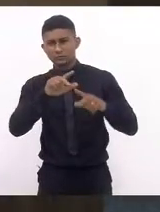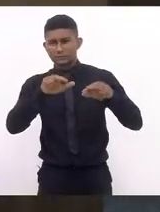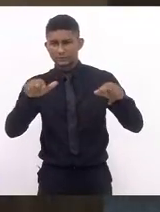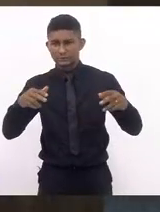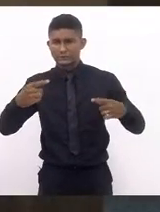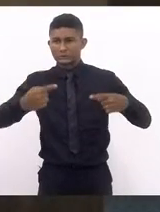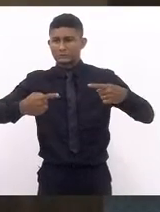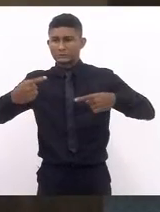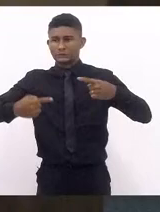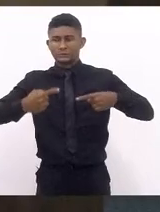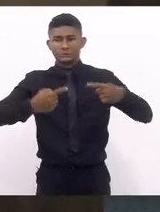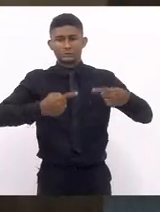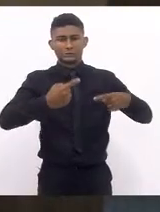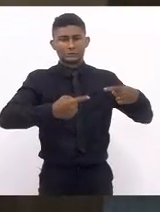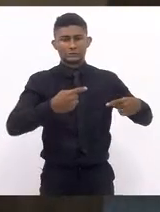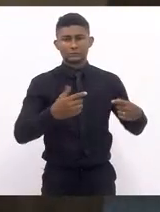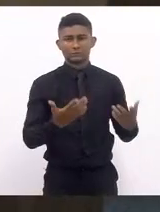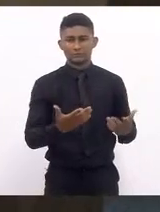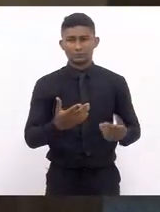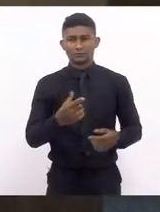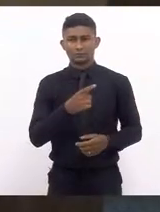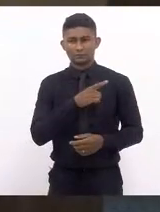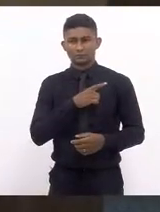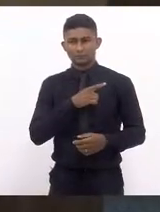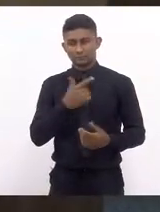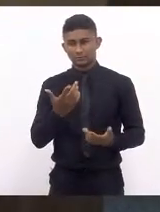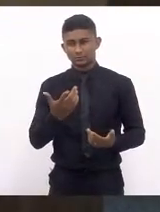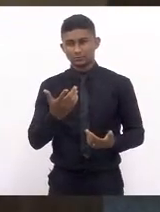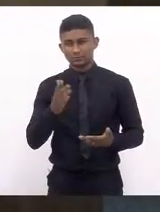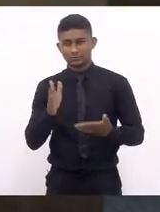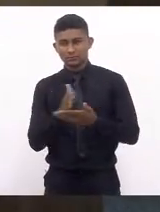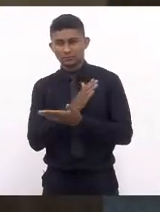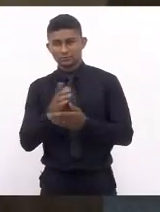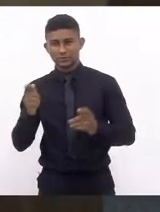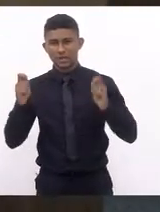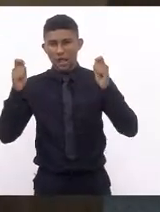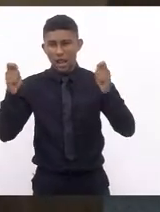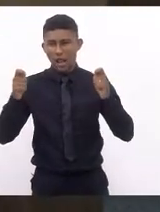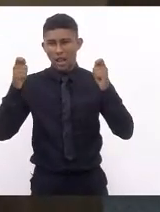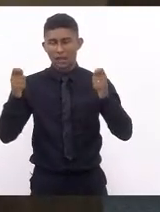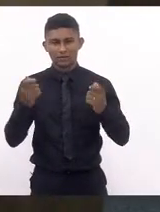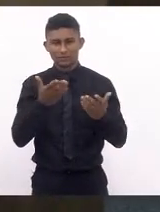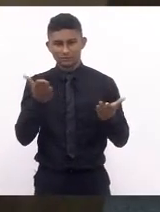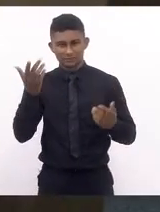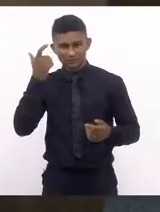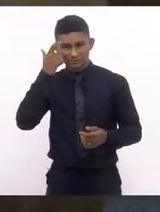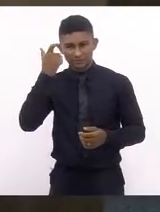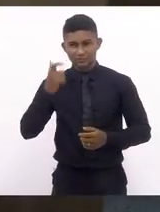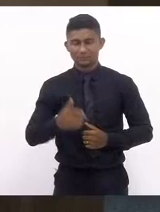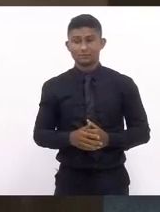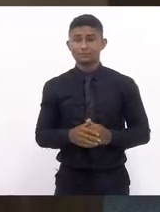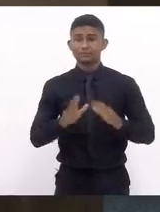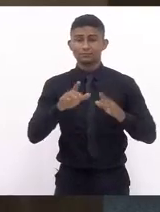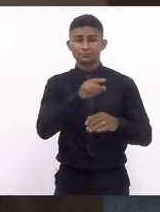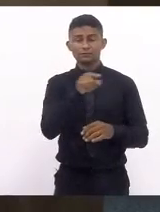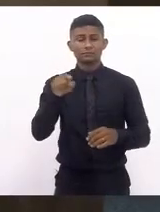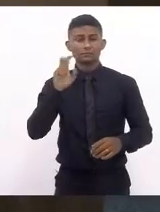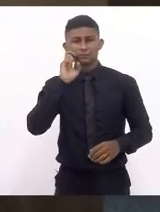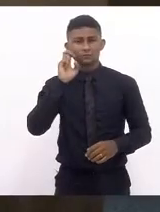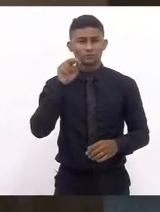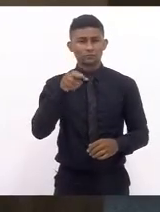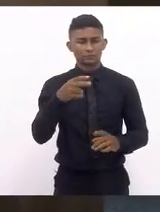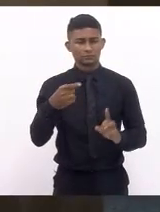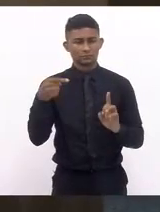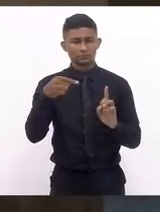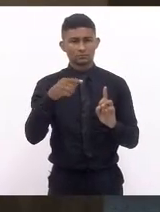embate complicadíssimos né compressão inclusive de torcedores etc e tal e vocês observarem como